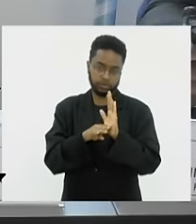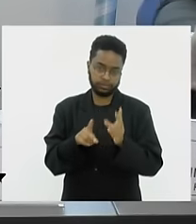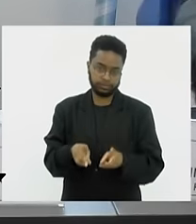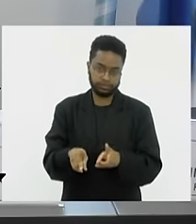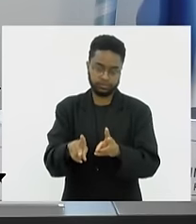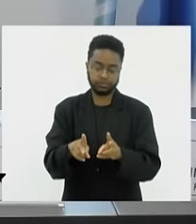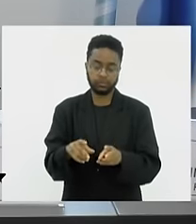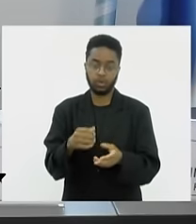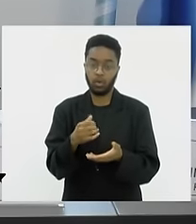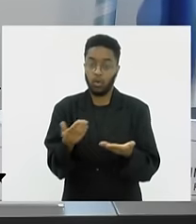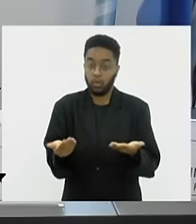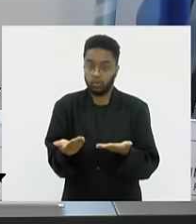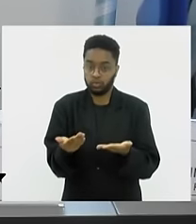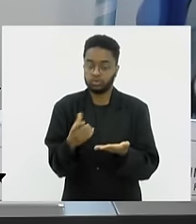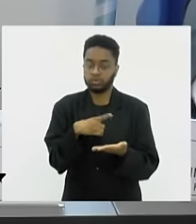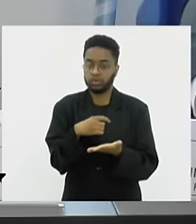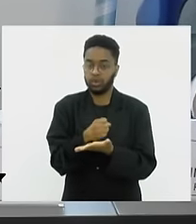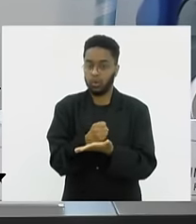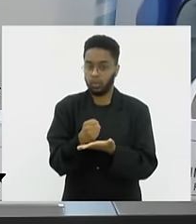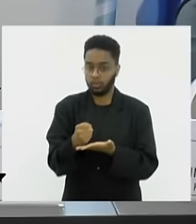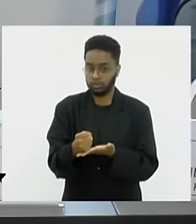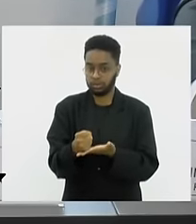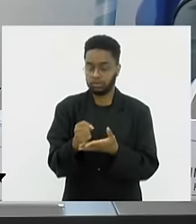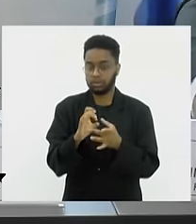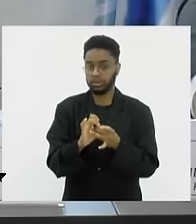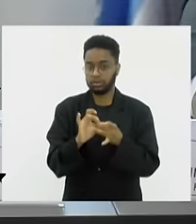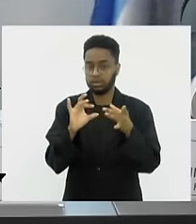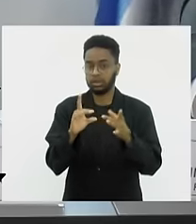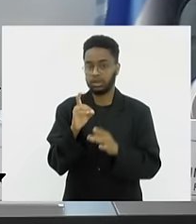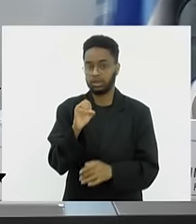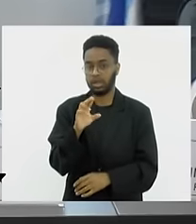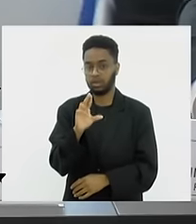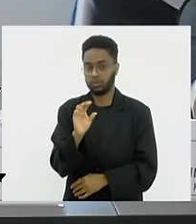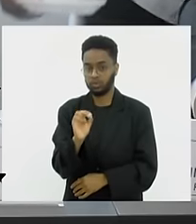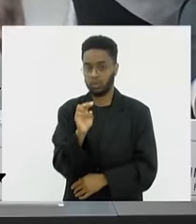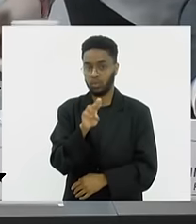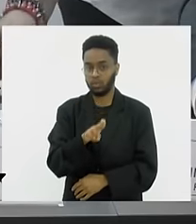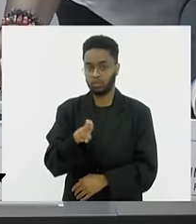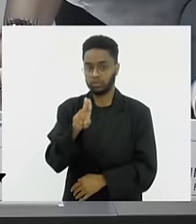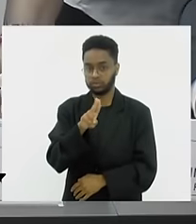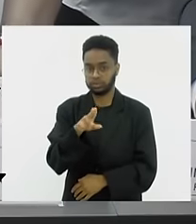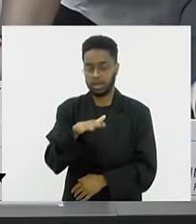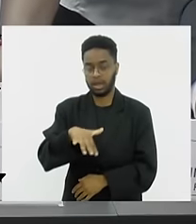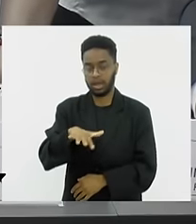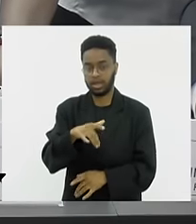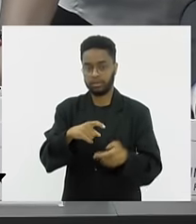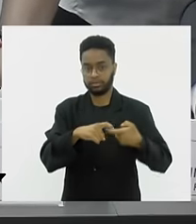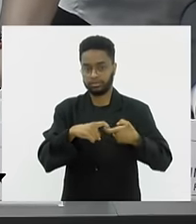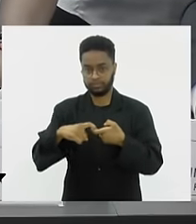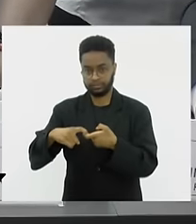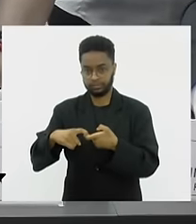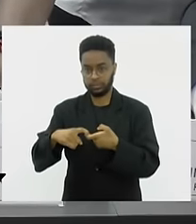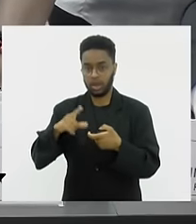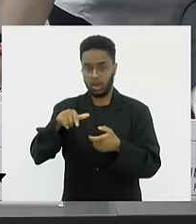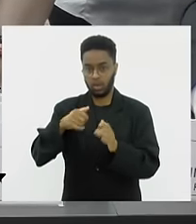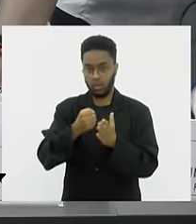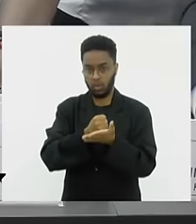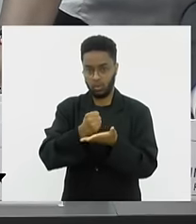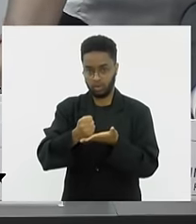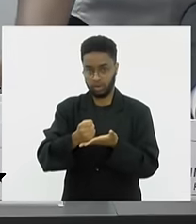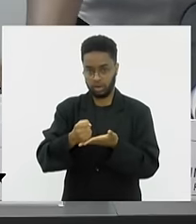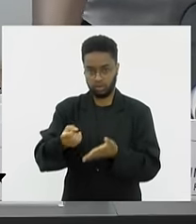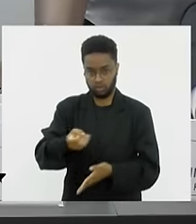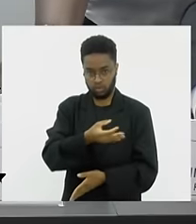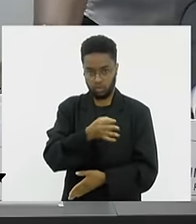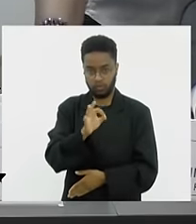contrato hoje que permite o Detro utilizar o serviço de reboques, é esse contrato mais